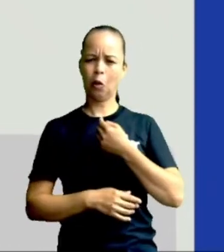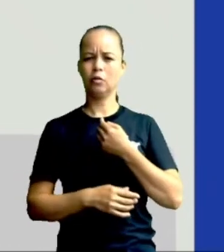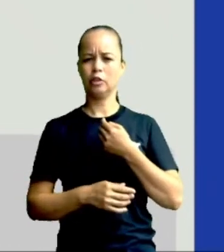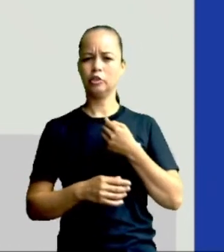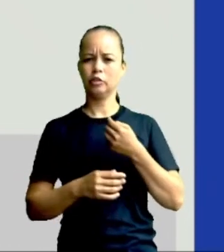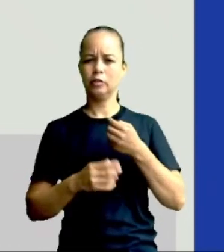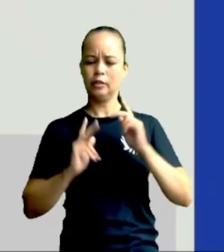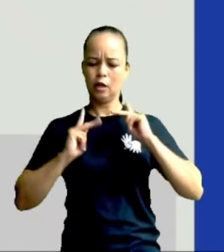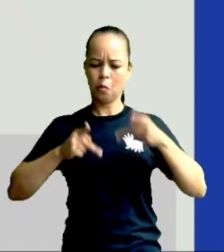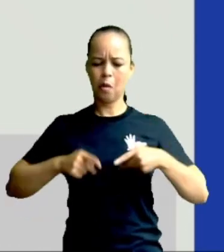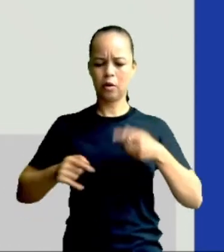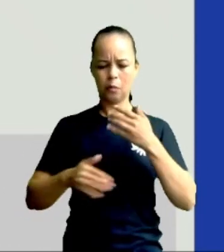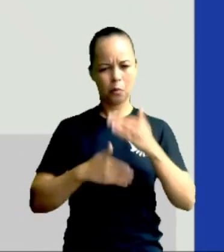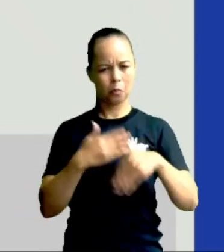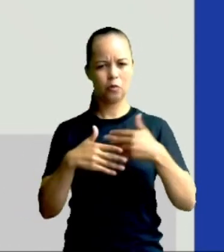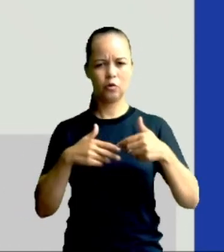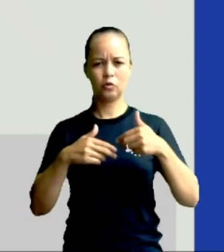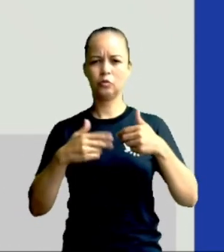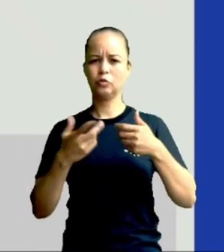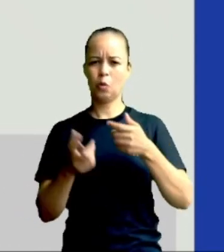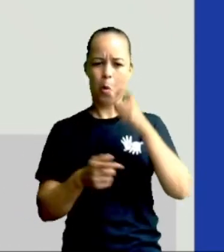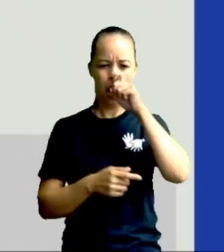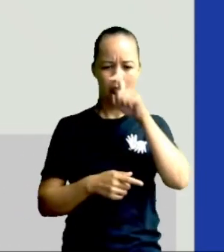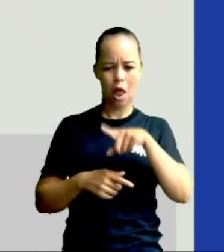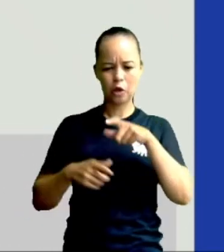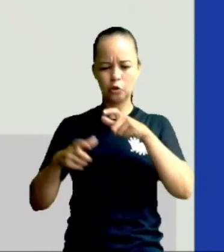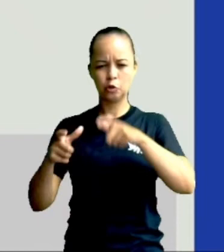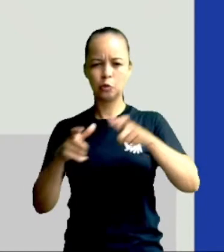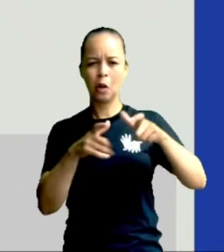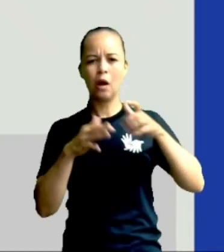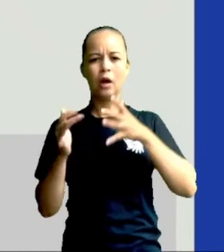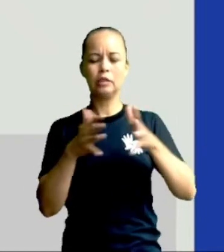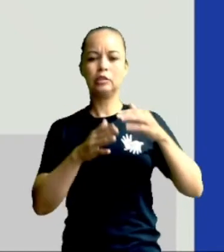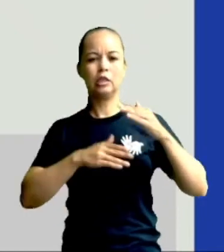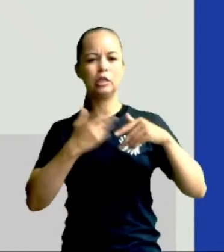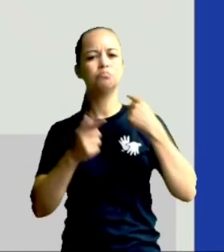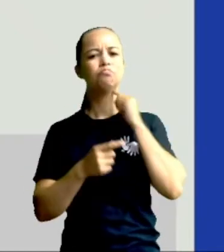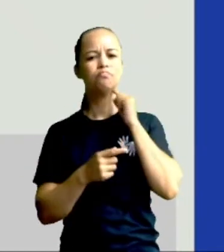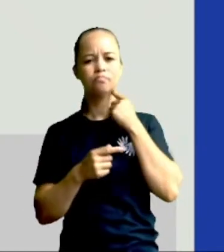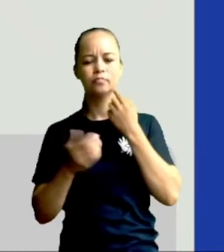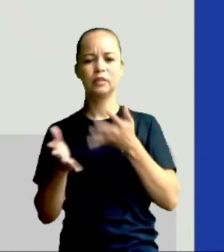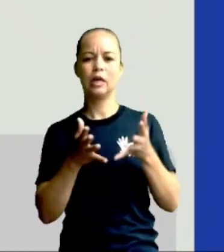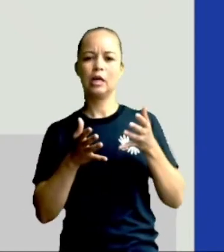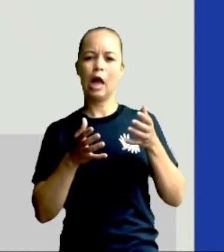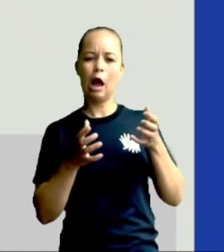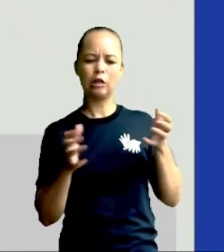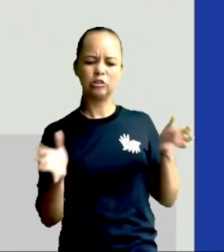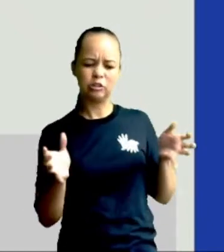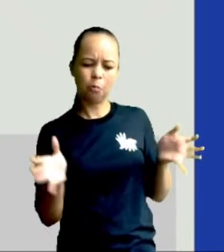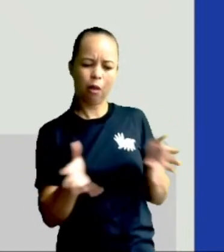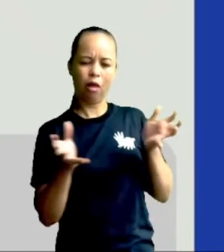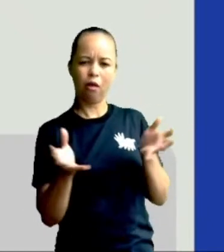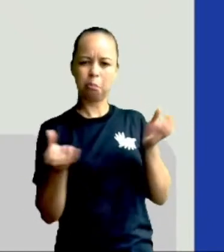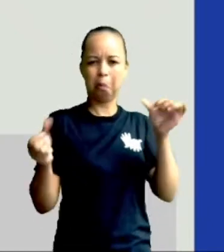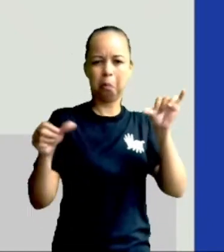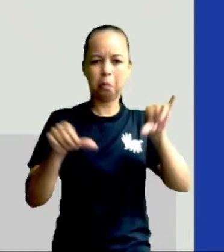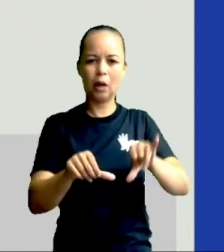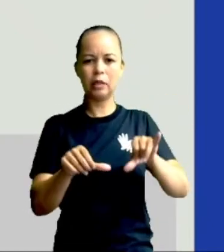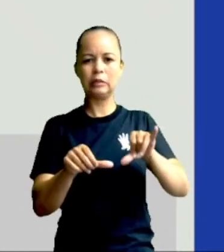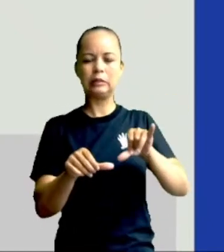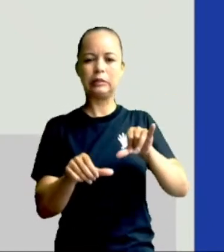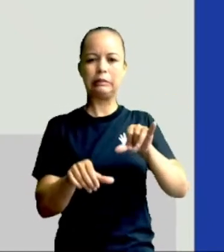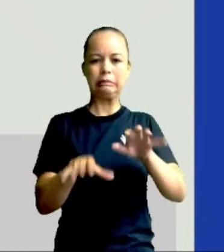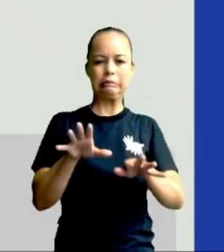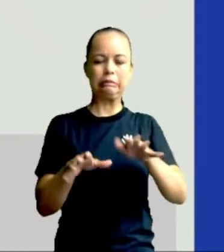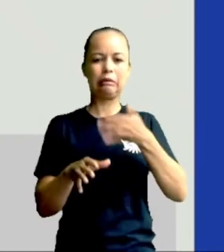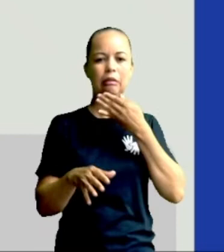produz muito lixo, a gente produz muita poluição também. A gente influencia diretamente na natureza, no meio ambiente, provocando um